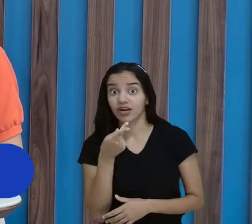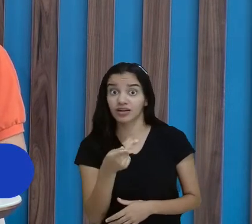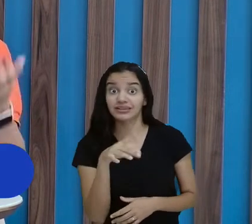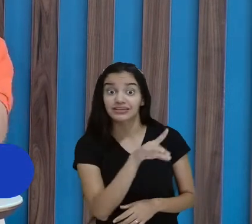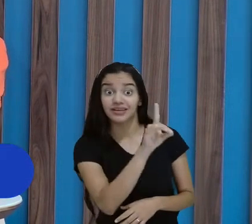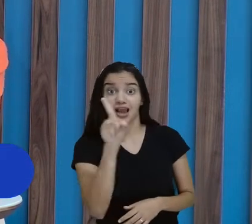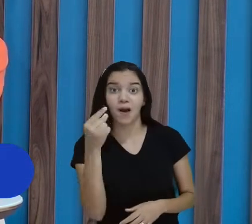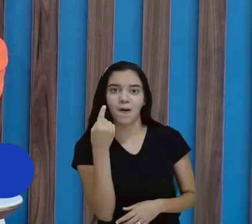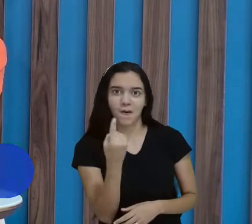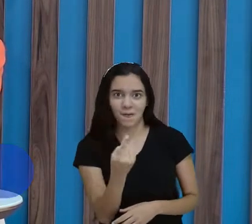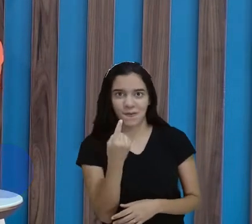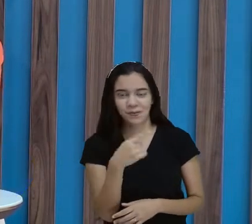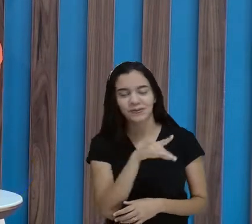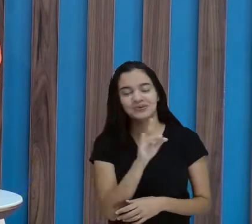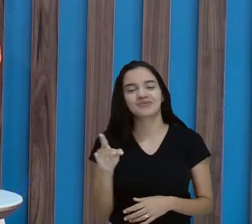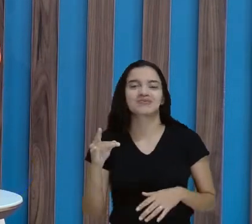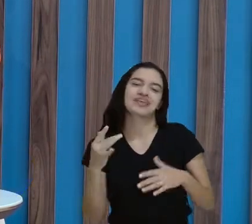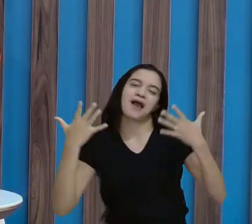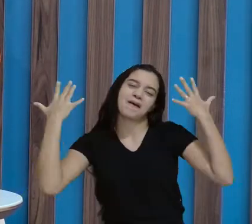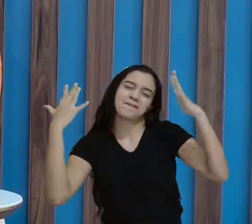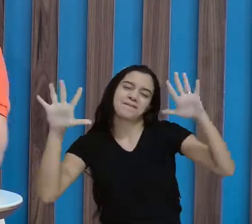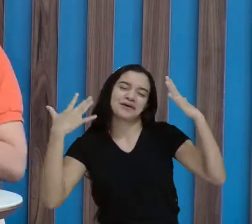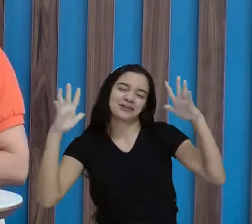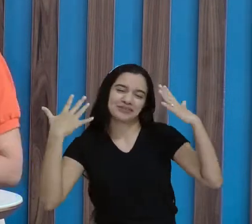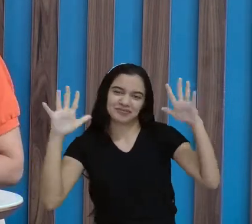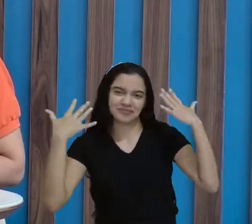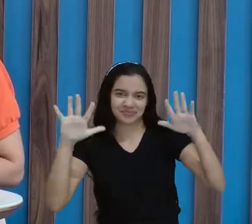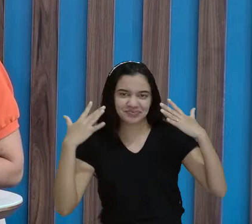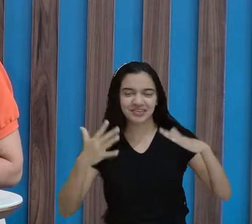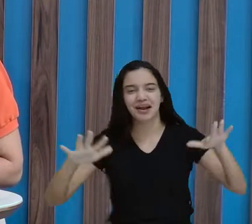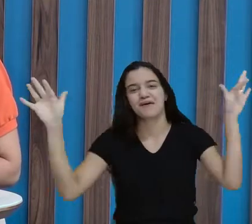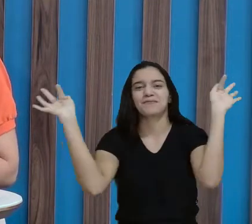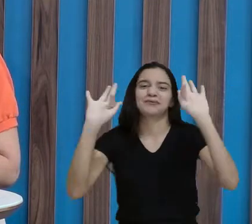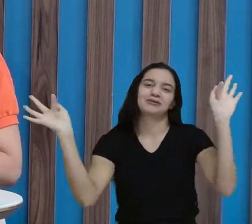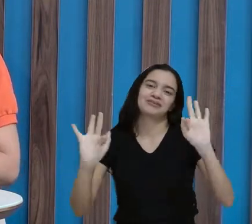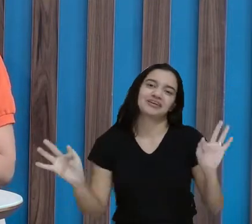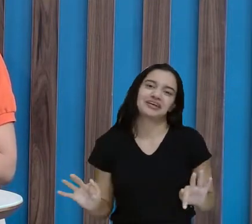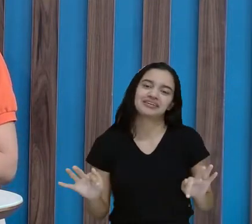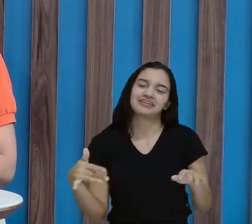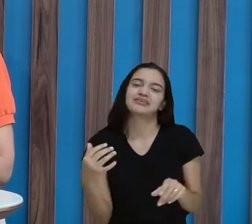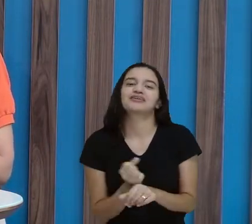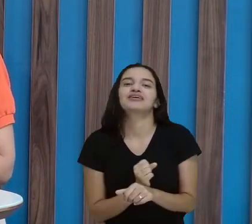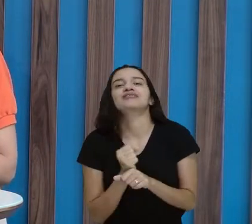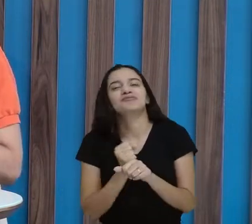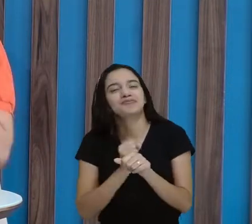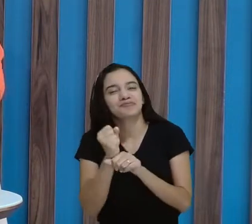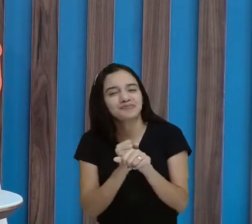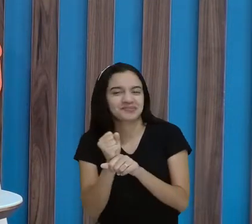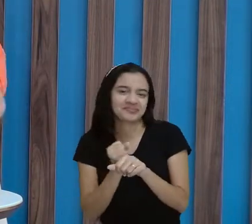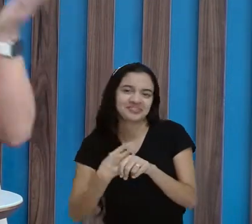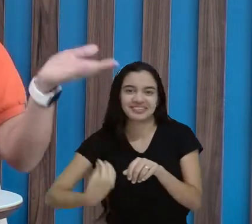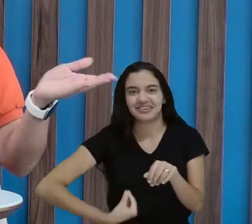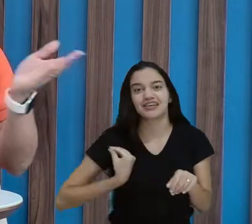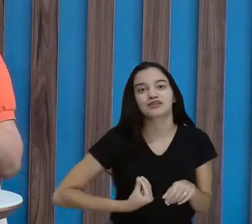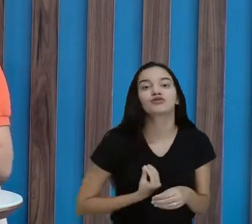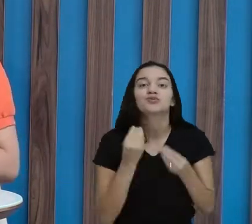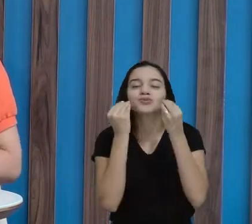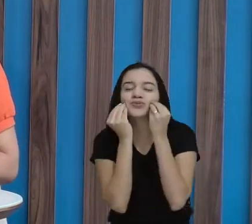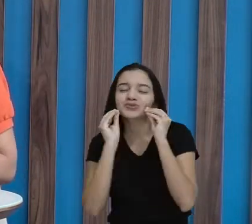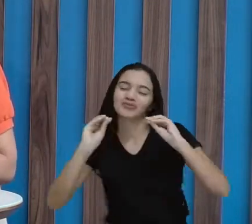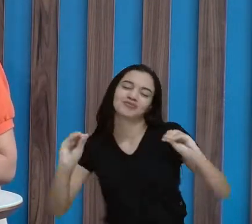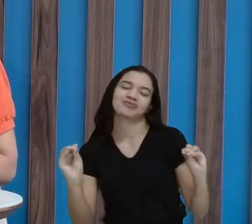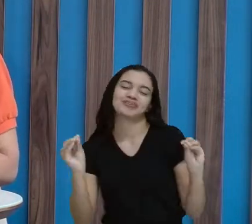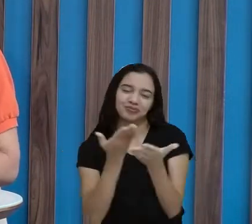aniversário dele. Parabéns, Lucas! Muitas felicidades, muitos anos de vida. Um grande beijo